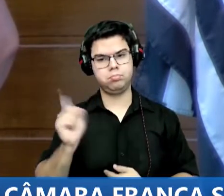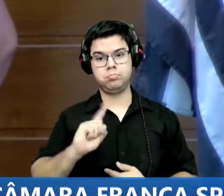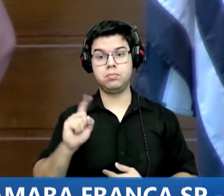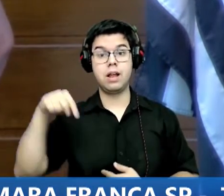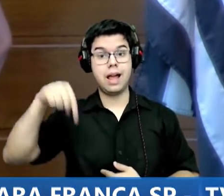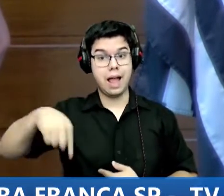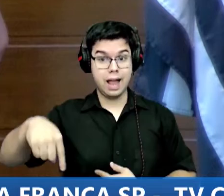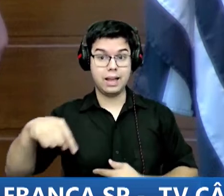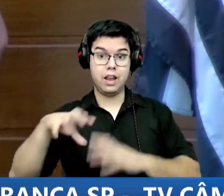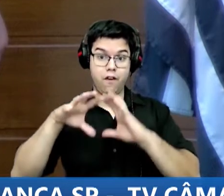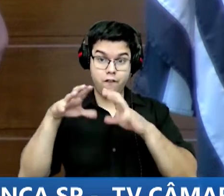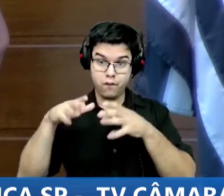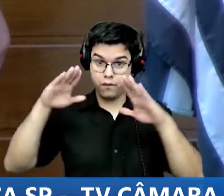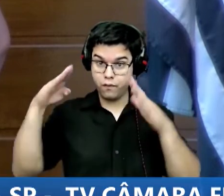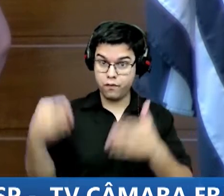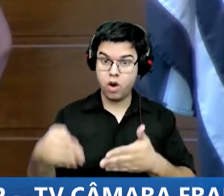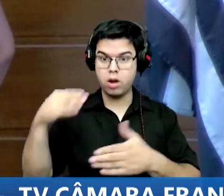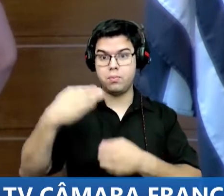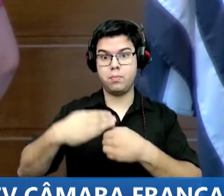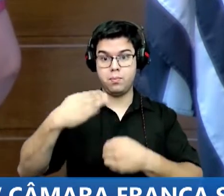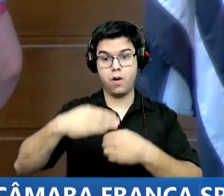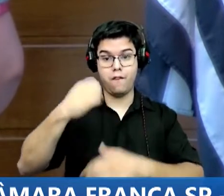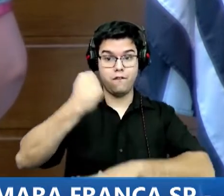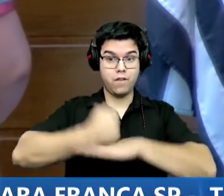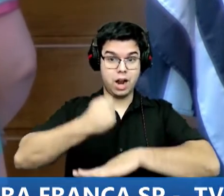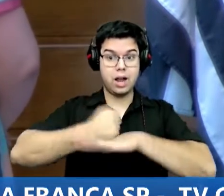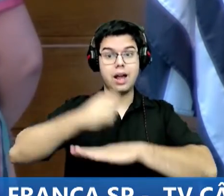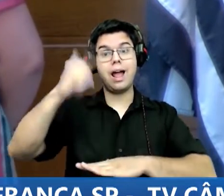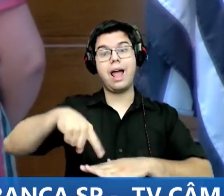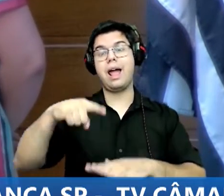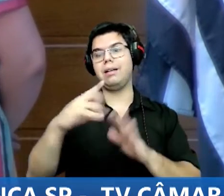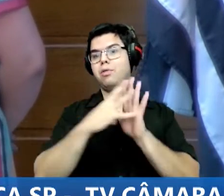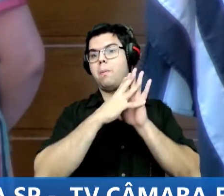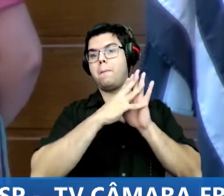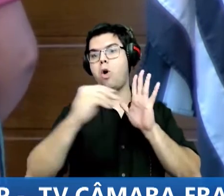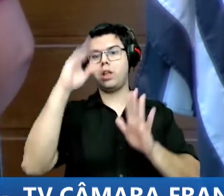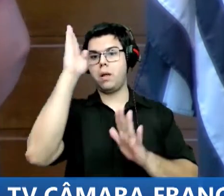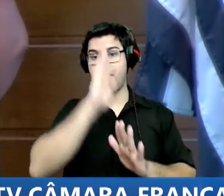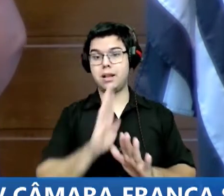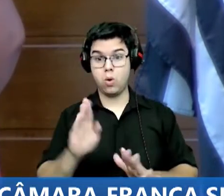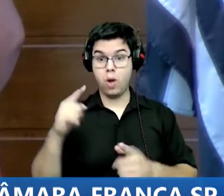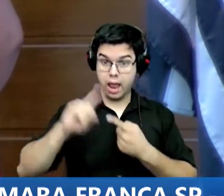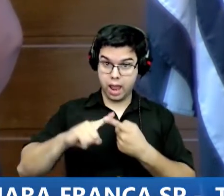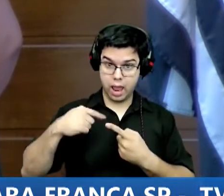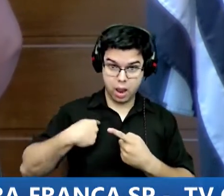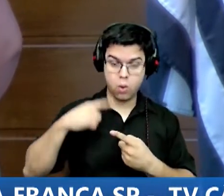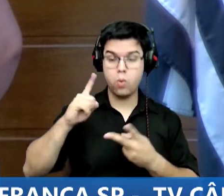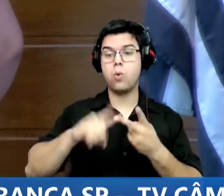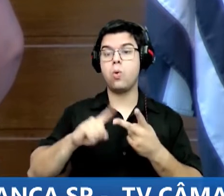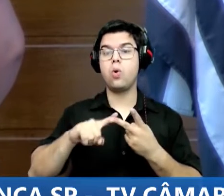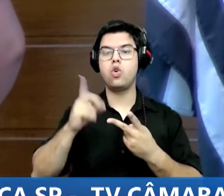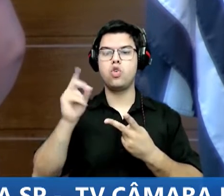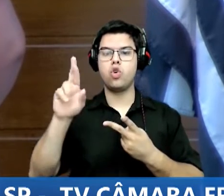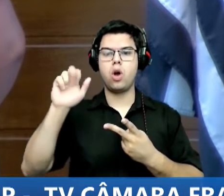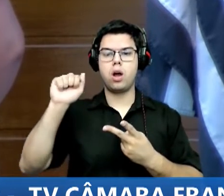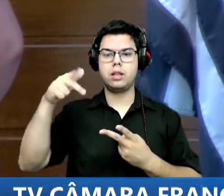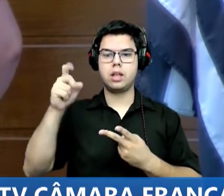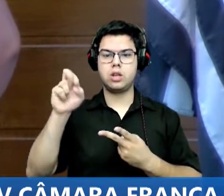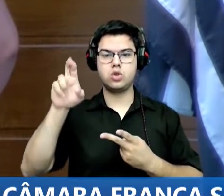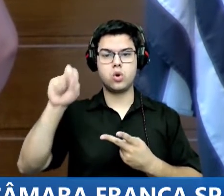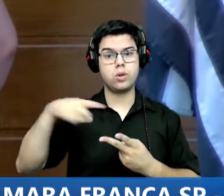participo de uma série de iniciativas, tanto eu quanto o Dr. Anderson, que envolvem as nossas instituições, e a